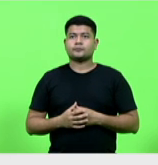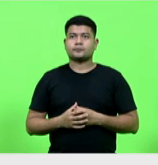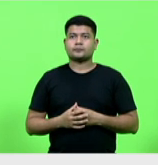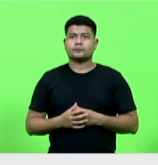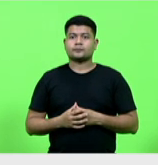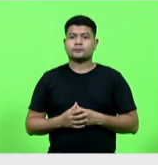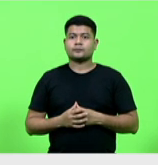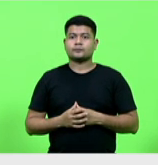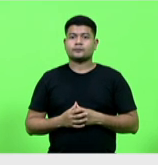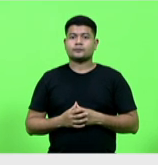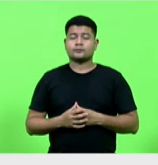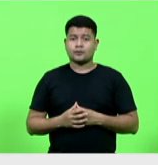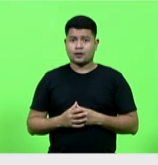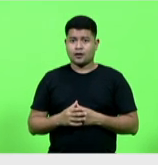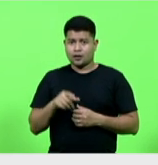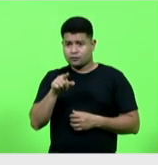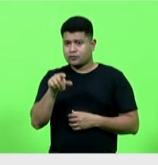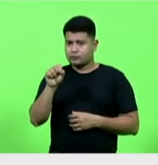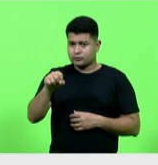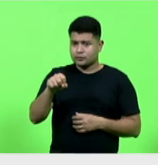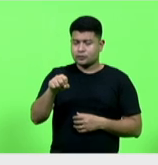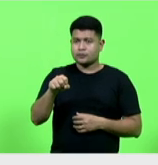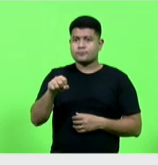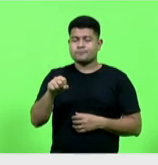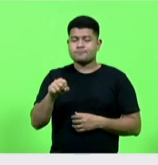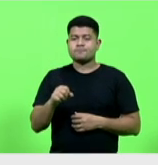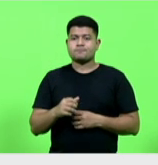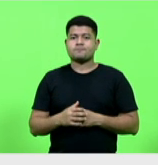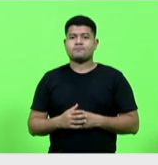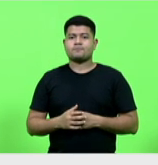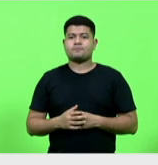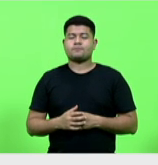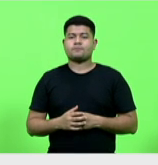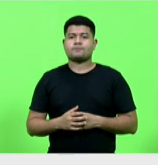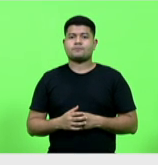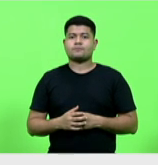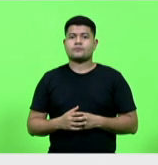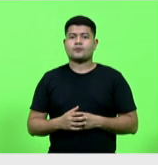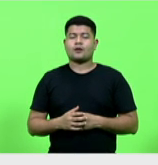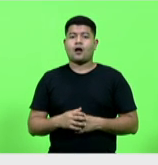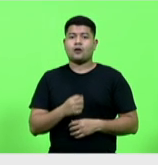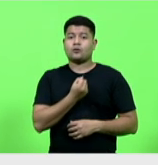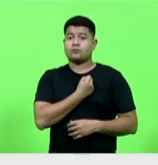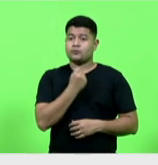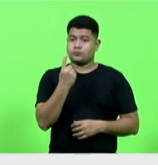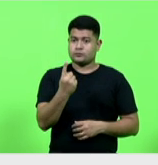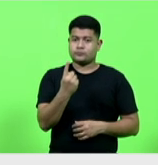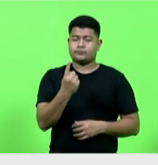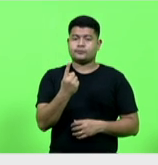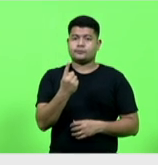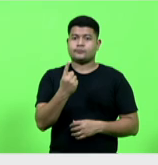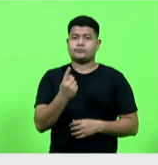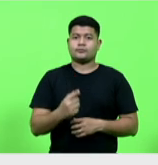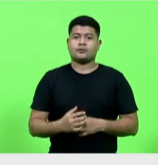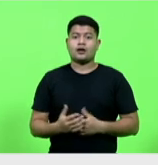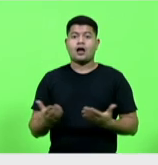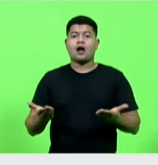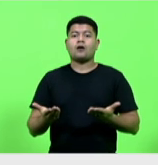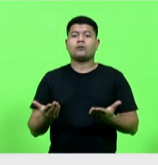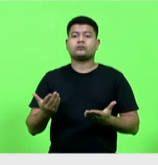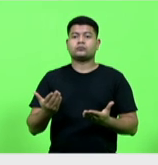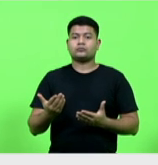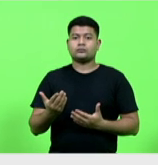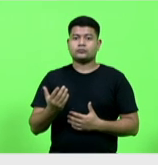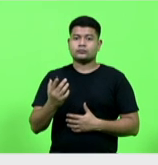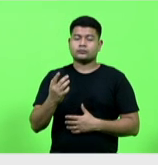A silência vota sim? Sim, sim, presidente. Voto um. Como vota a